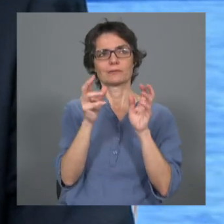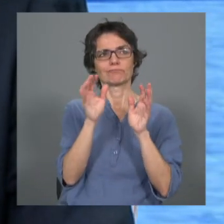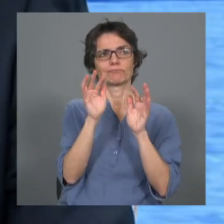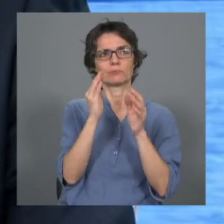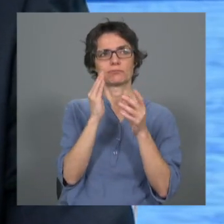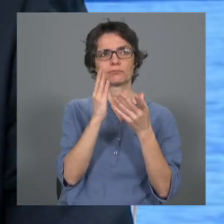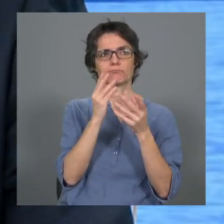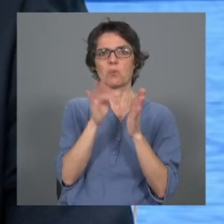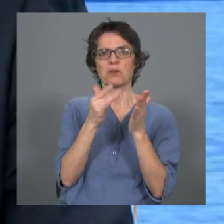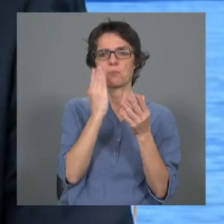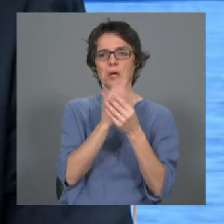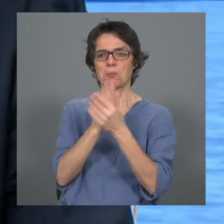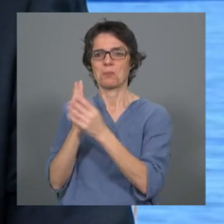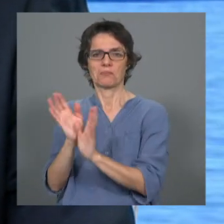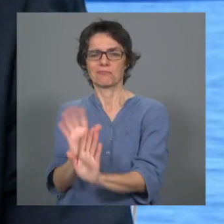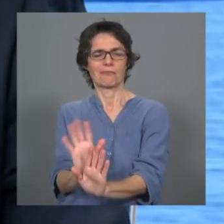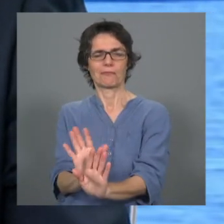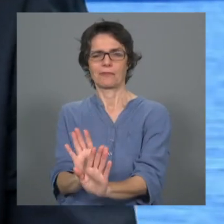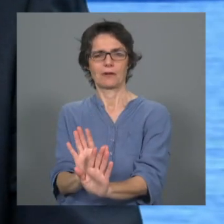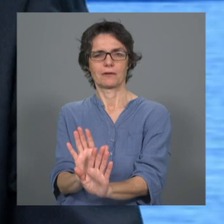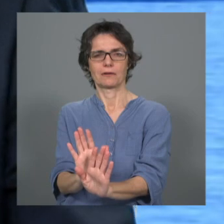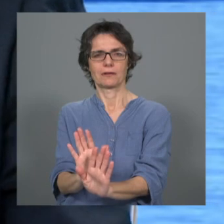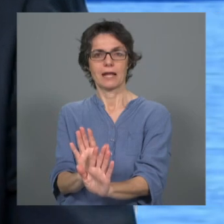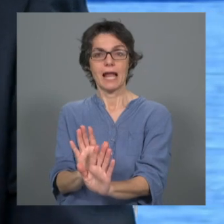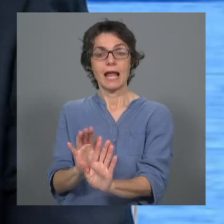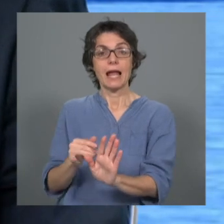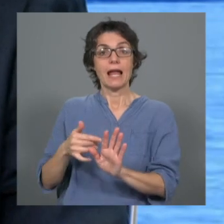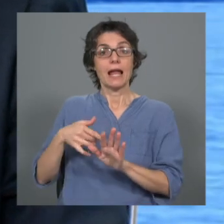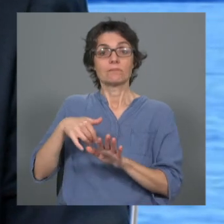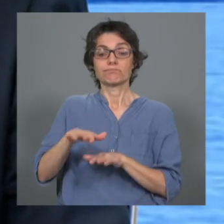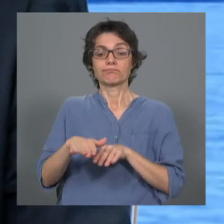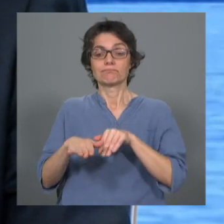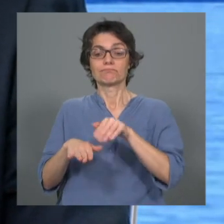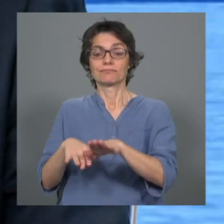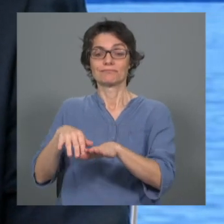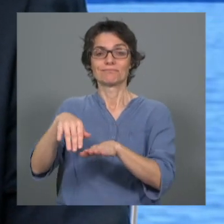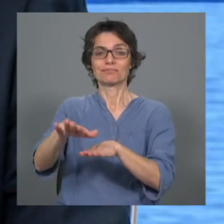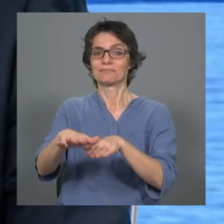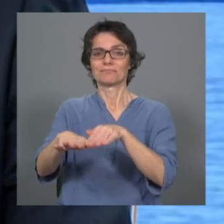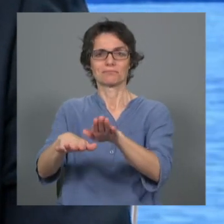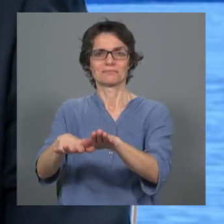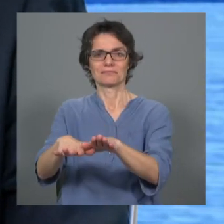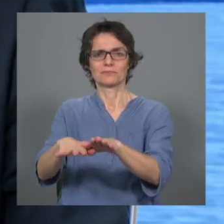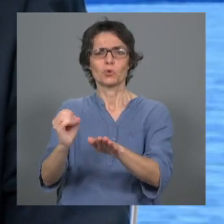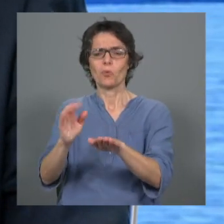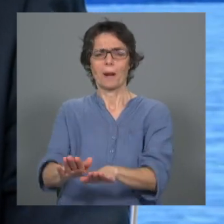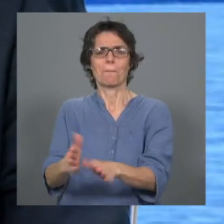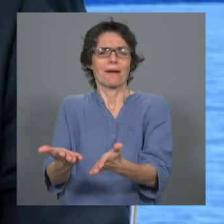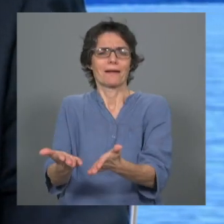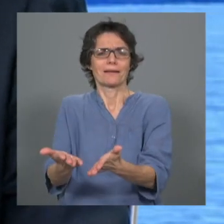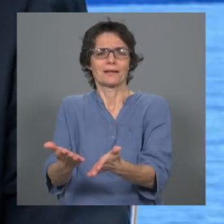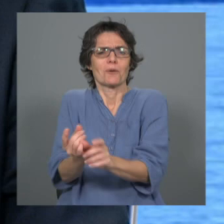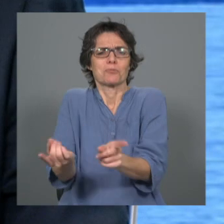não é? Acima de tudo, somos uma igreja a caminho, e num caminho um passo vem a seguir ao outro, não é? Por isso é fundamental